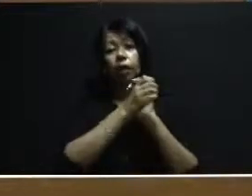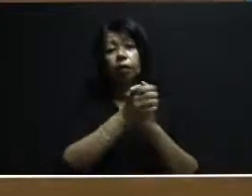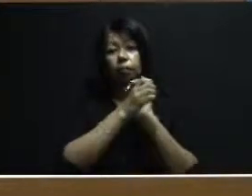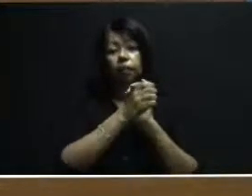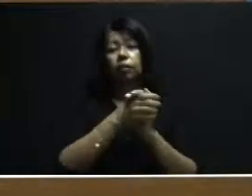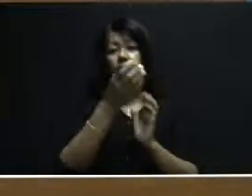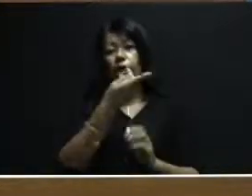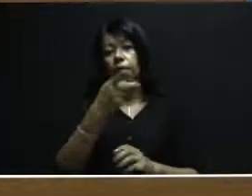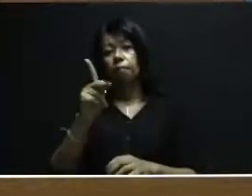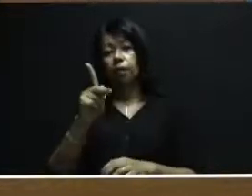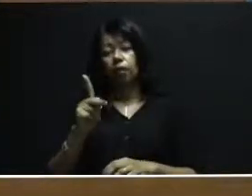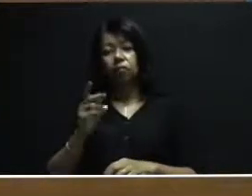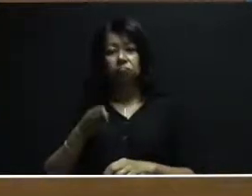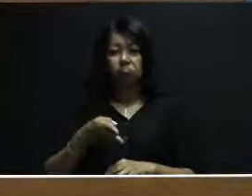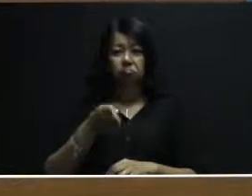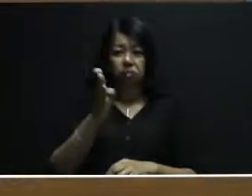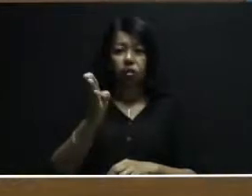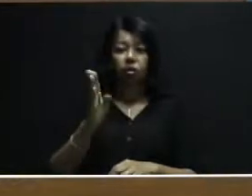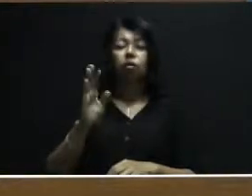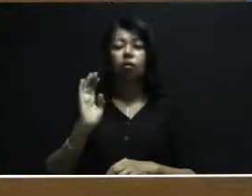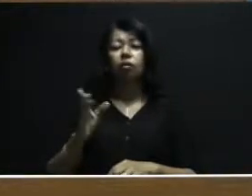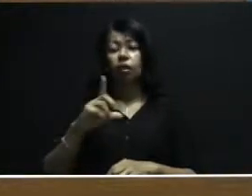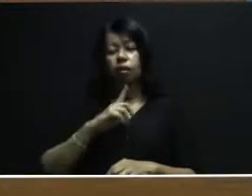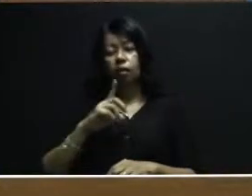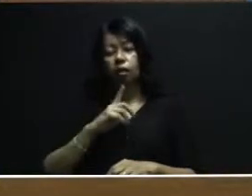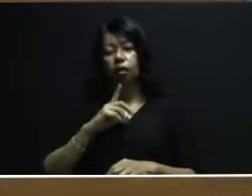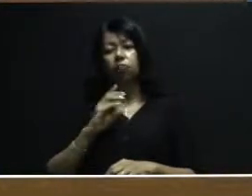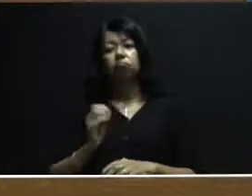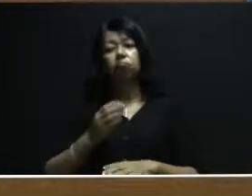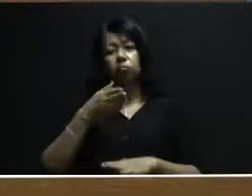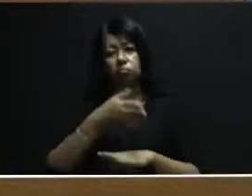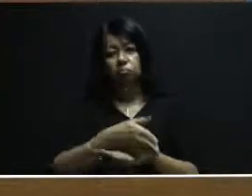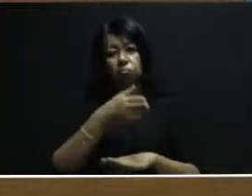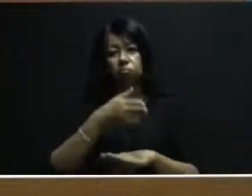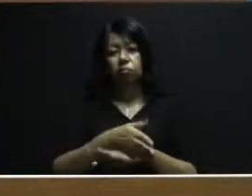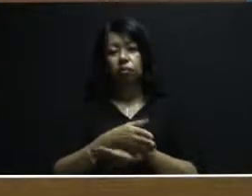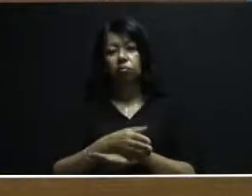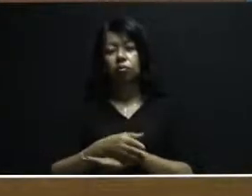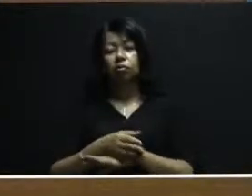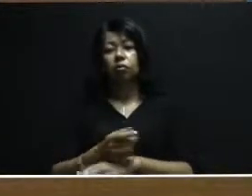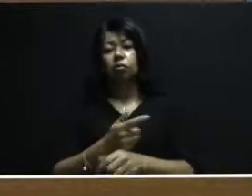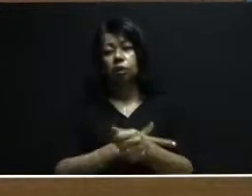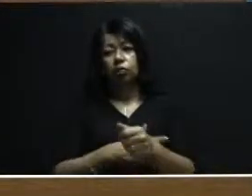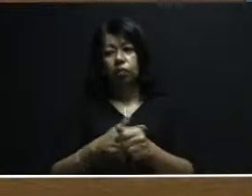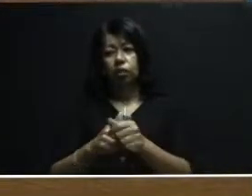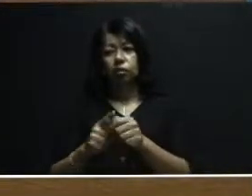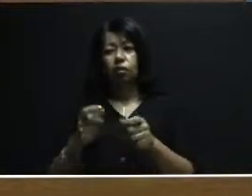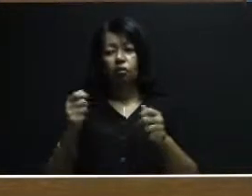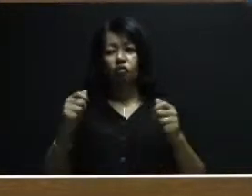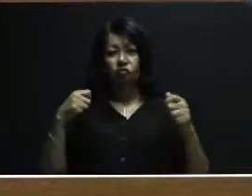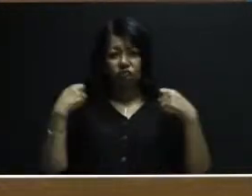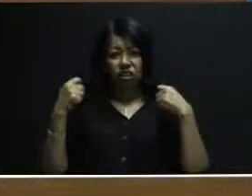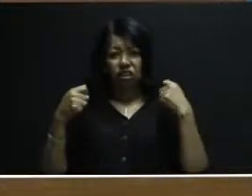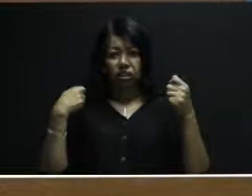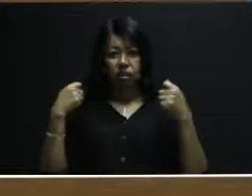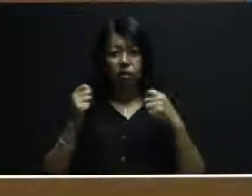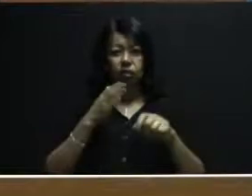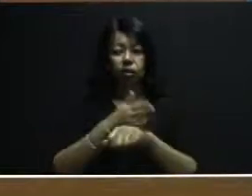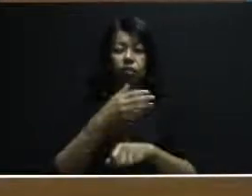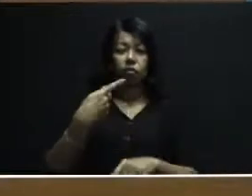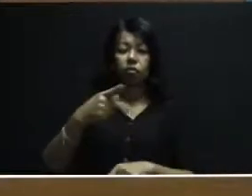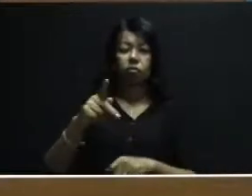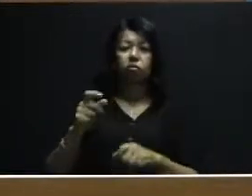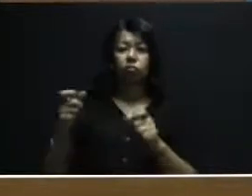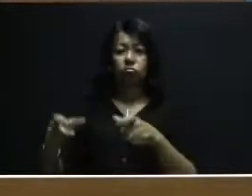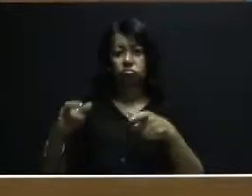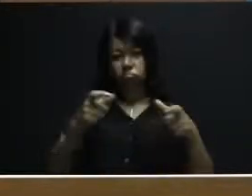todos vocês tiveram ou ainda têm dentro da educação física, cada um no seu campo de atuação. Trajetória